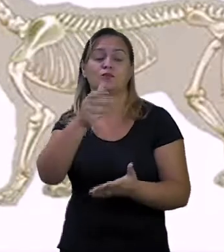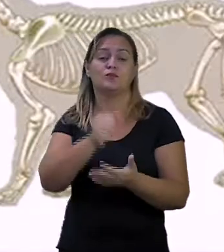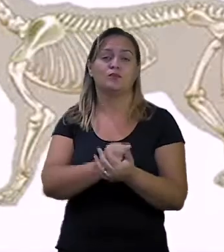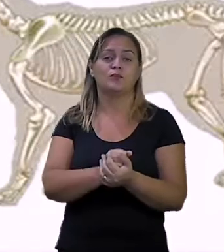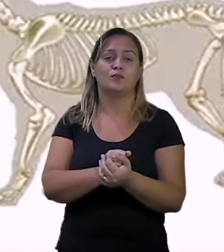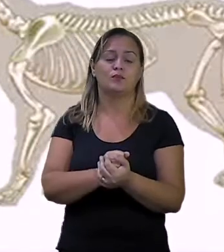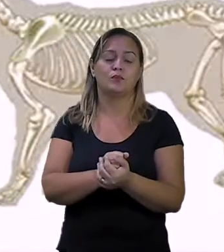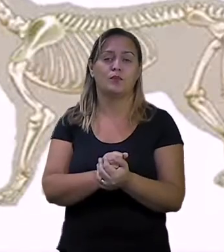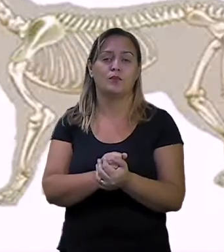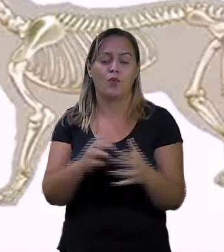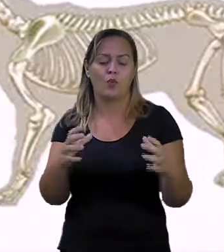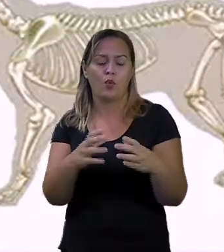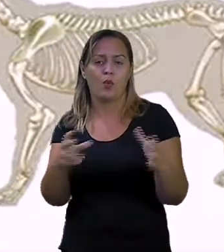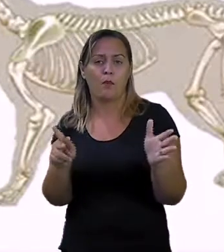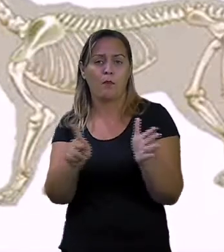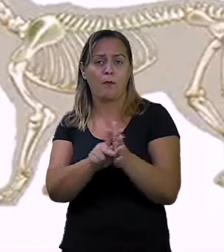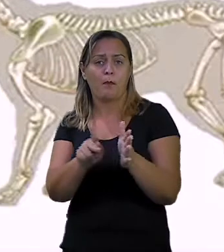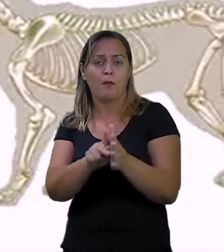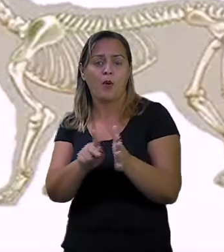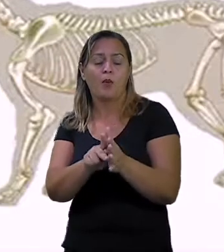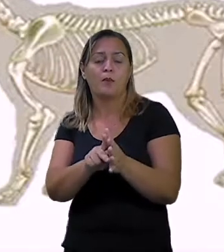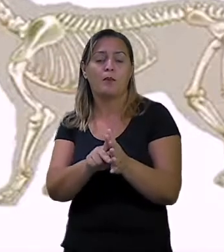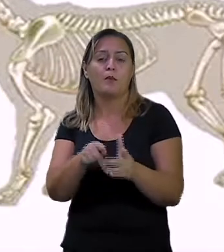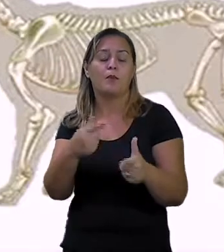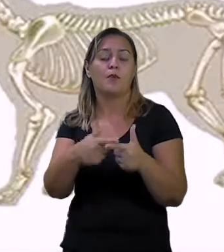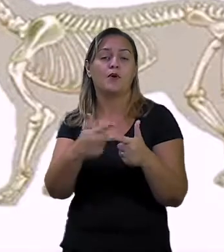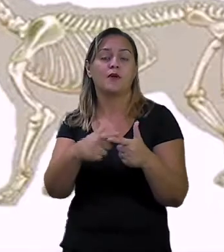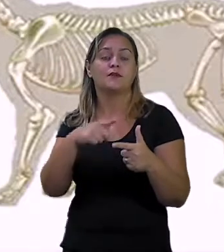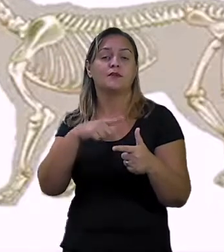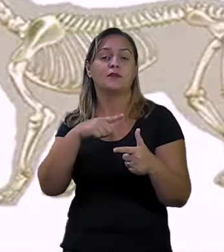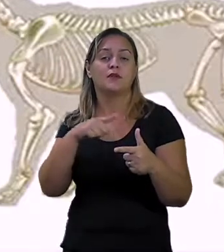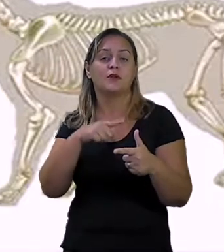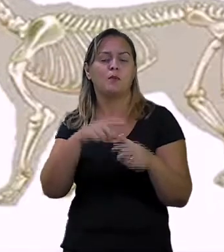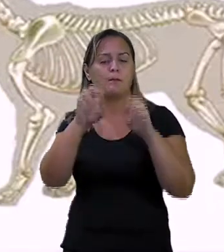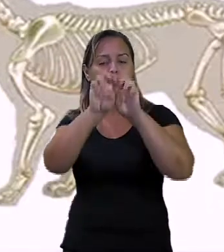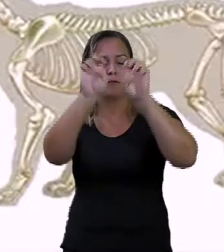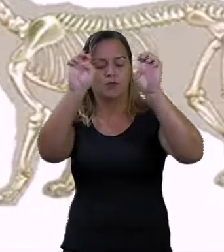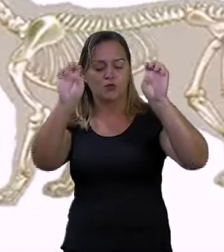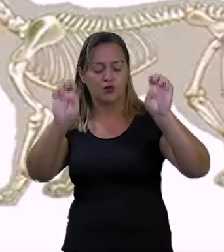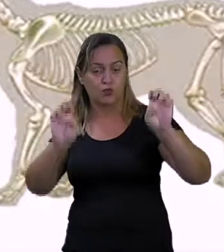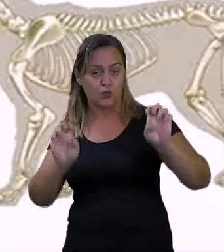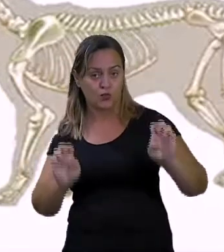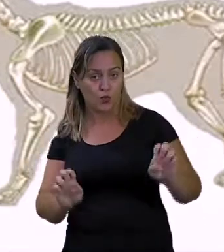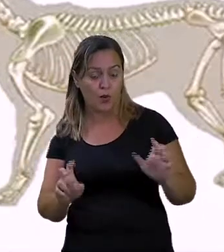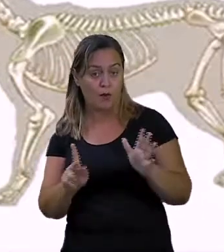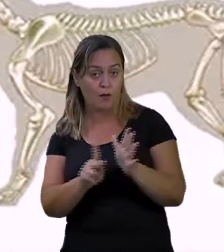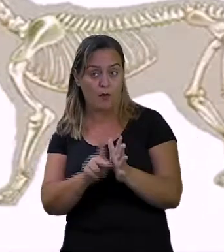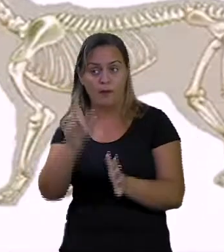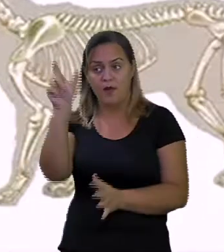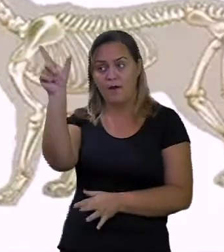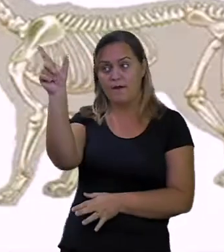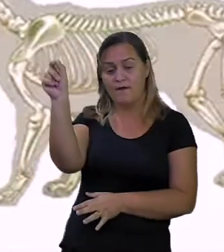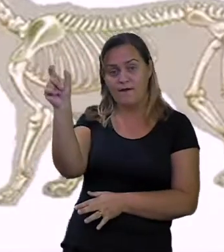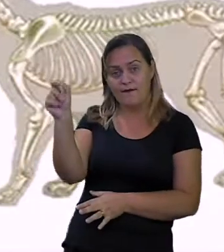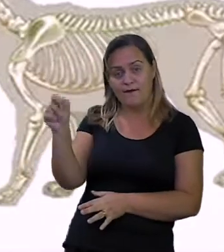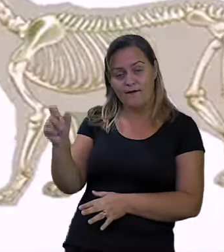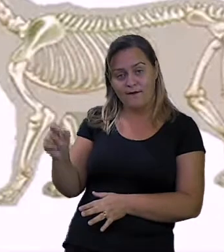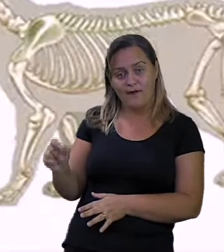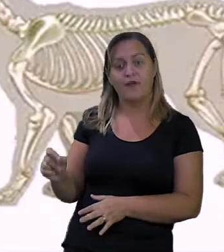têm uma estruturação de vértebras. Todos os animais